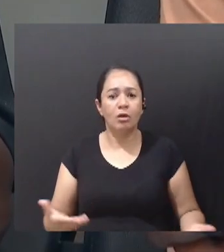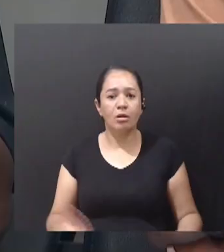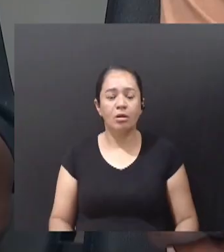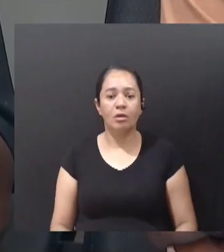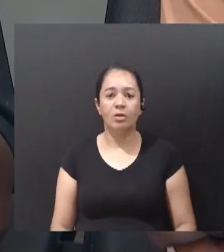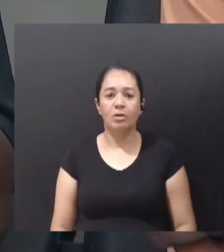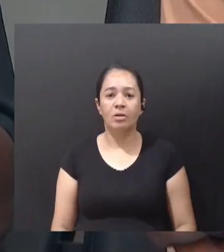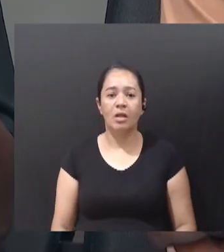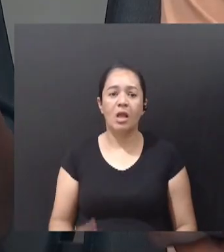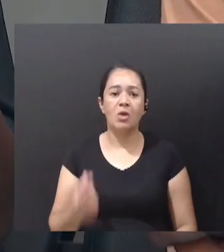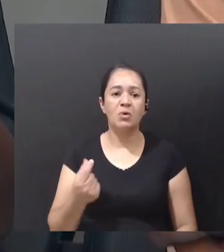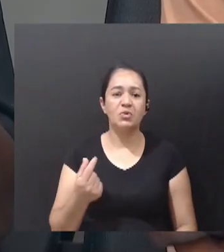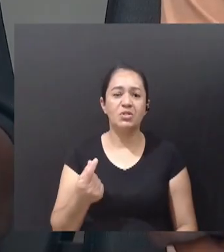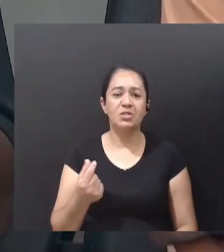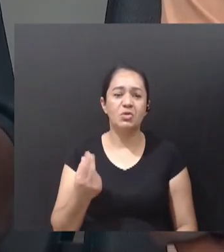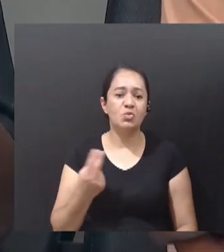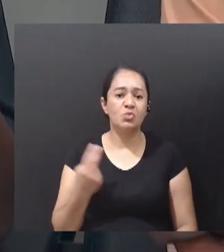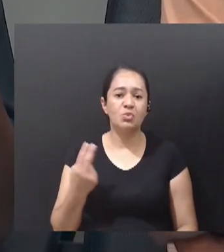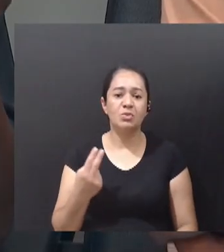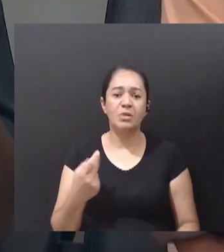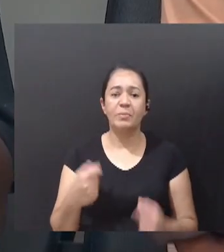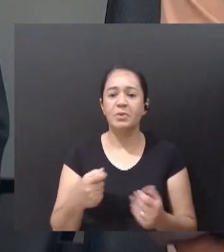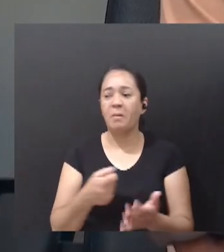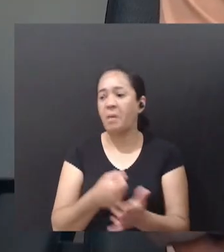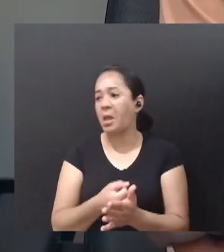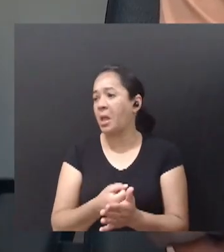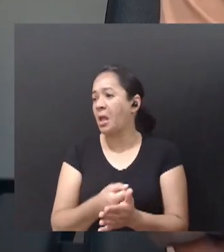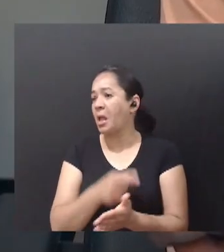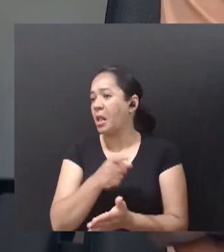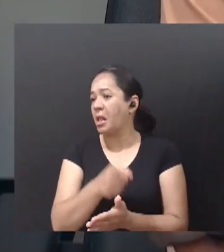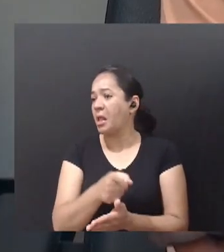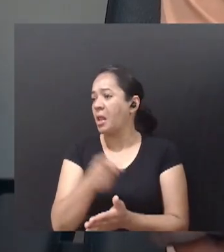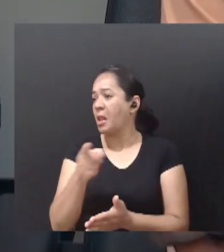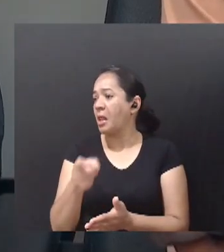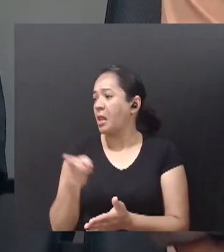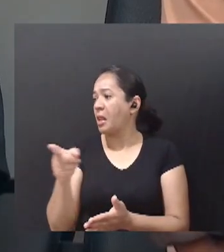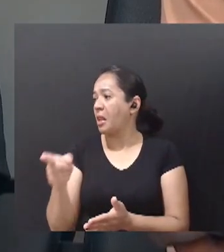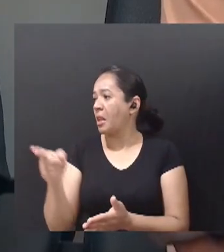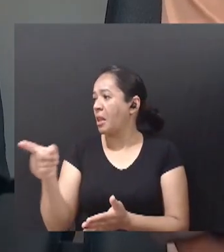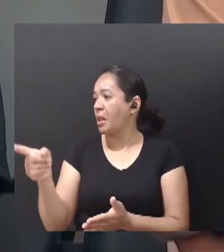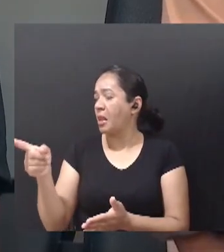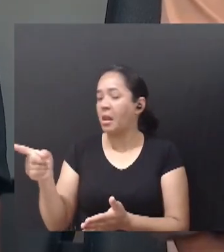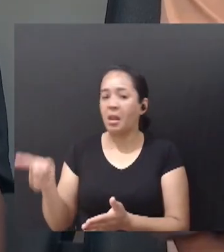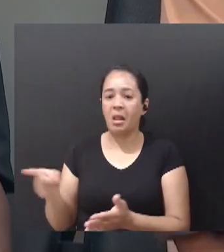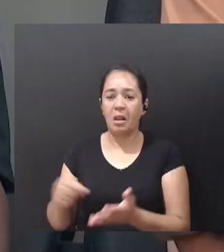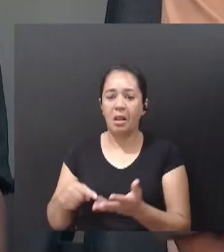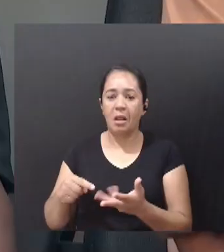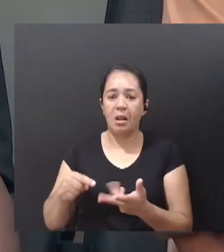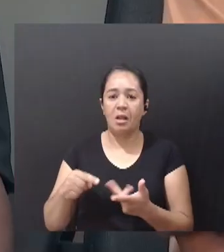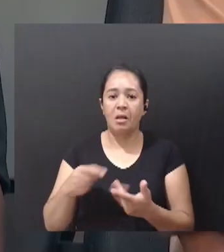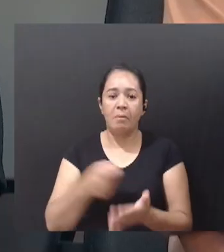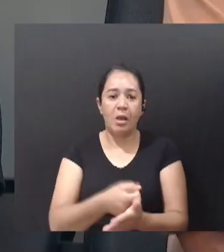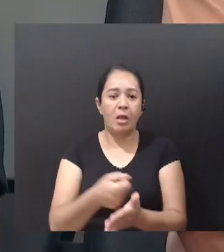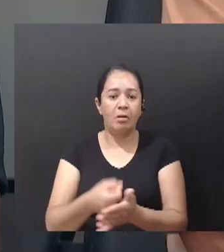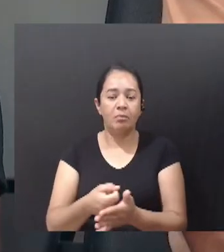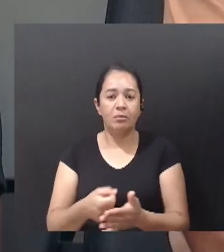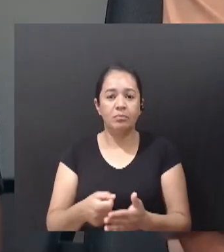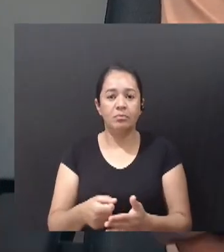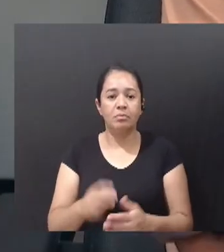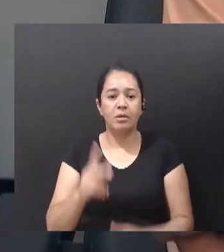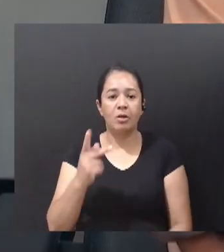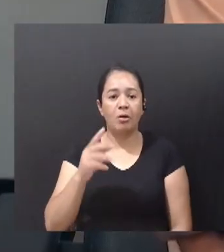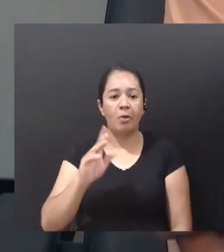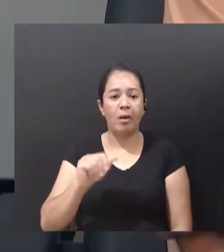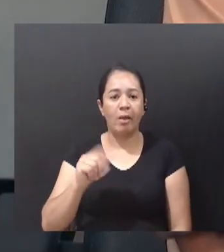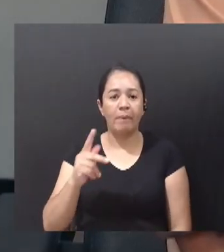é que teve que pagar segurança, pagar a estrutura, pagar palco, e o rap sempre ficou